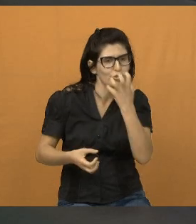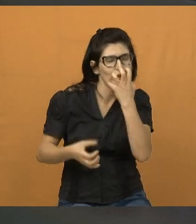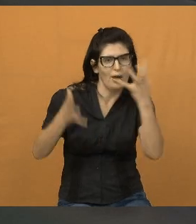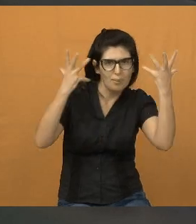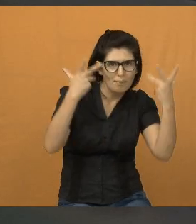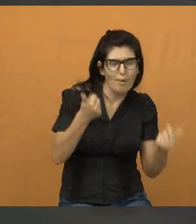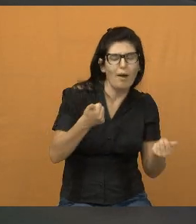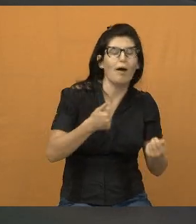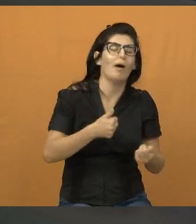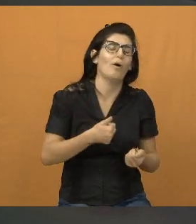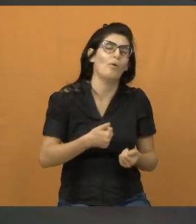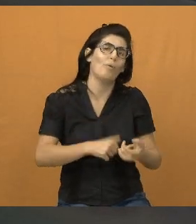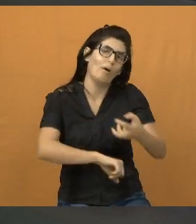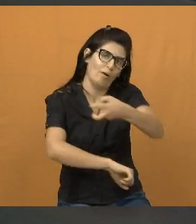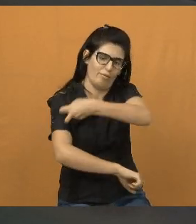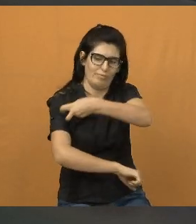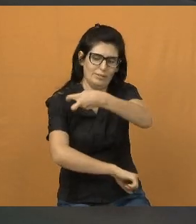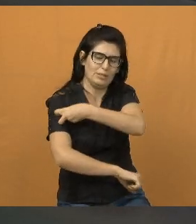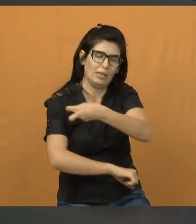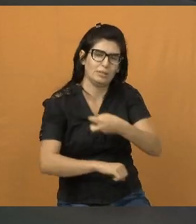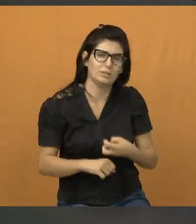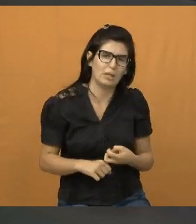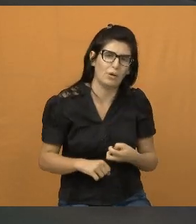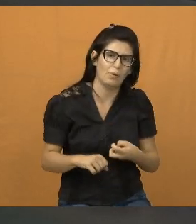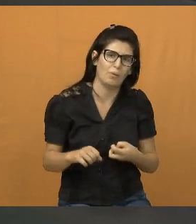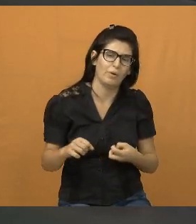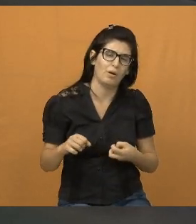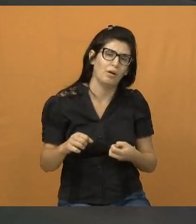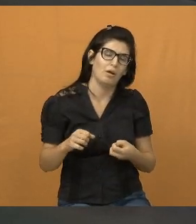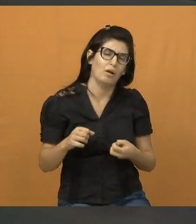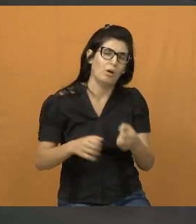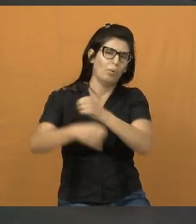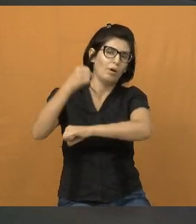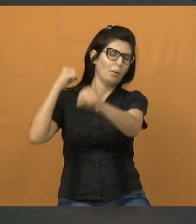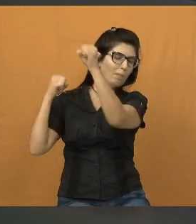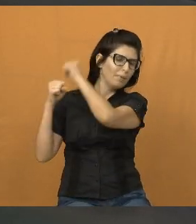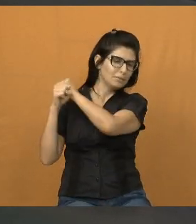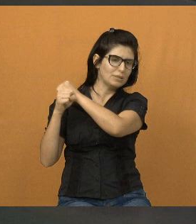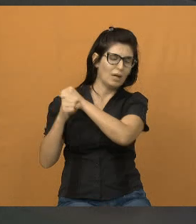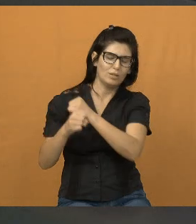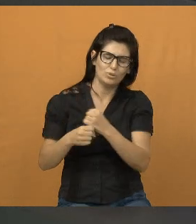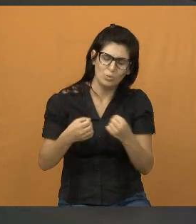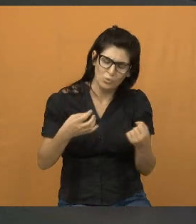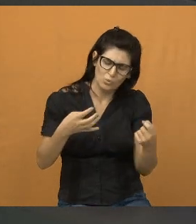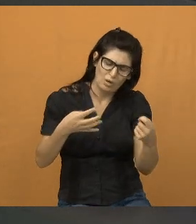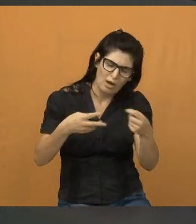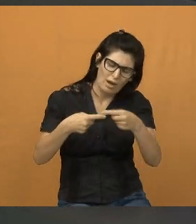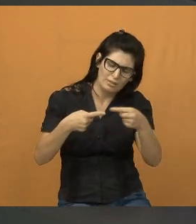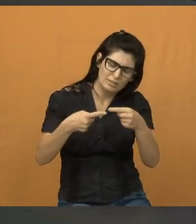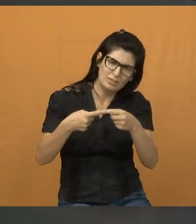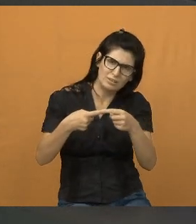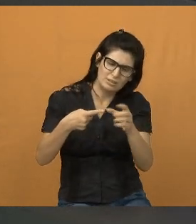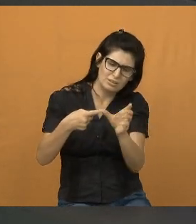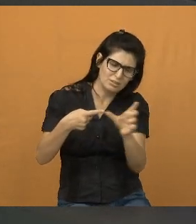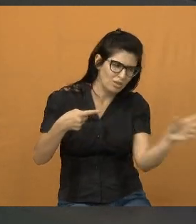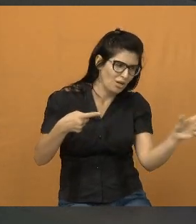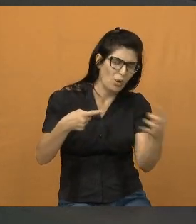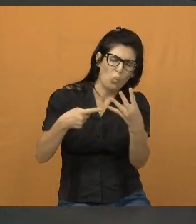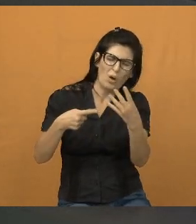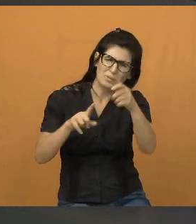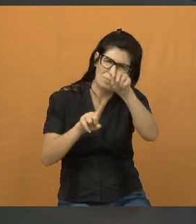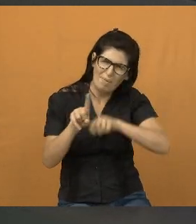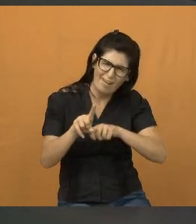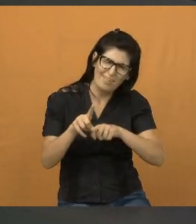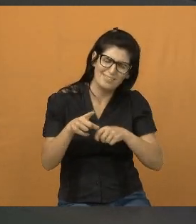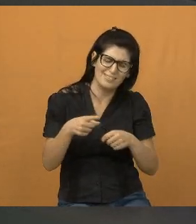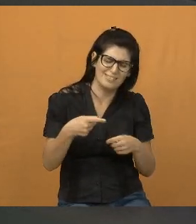E a vacinação no segundo e terceiro quadrimestre. No primeiro é zerado. é a calmaria dos bichos? O que